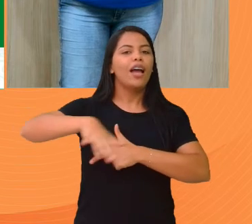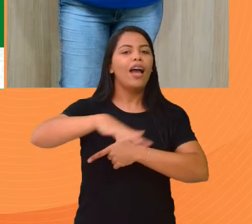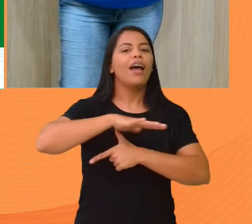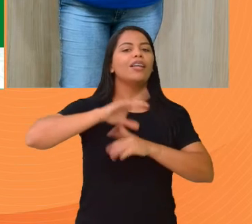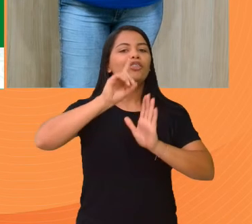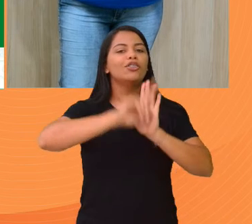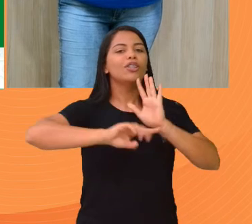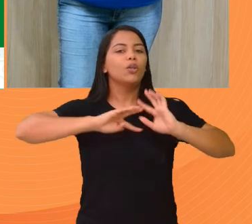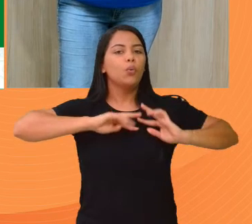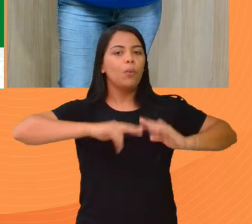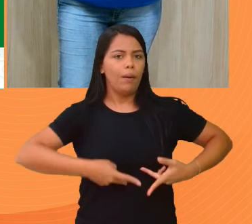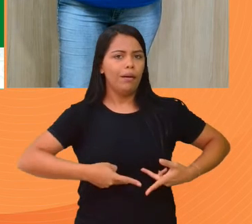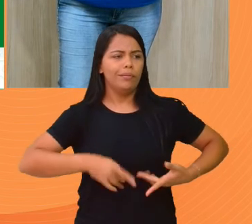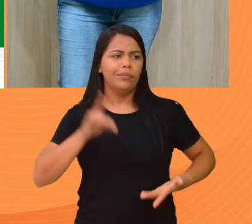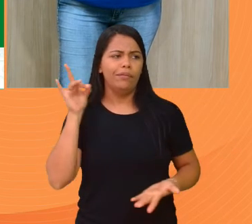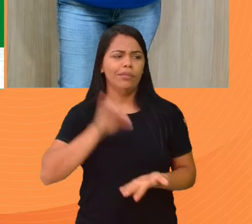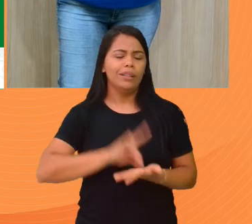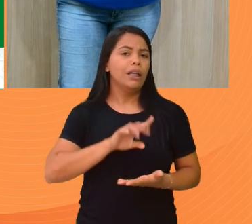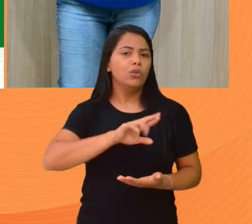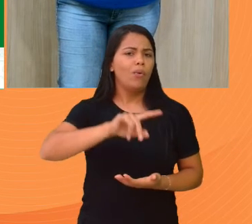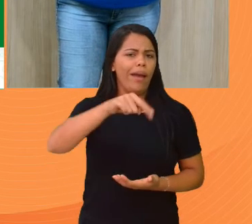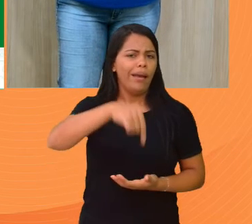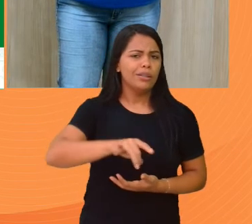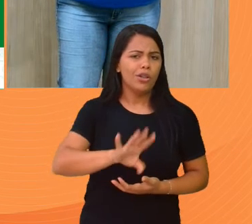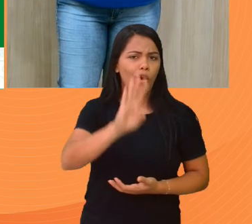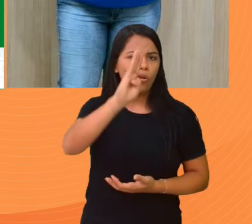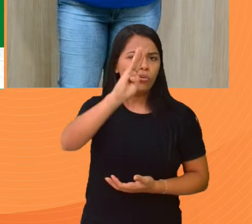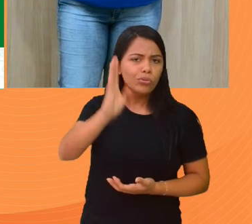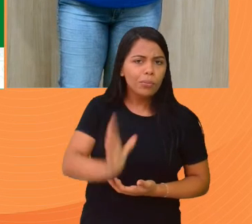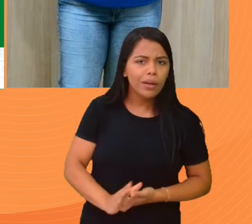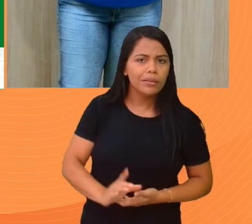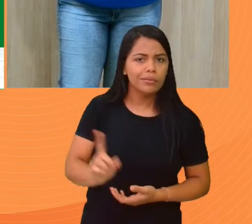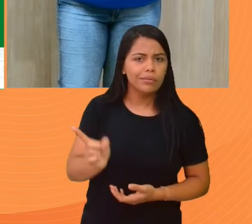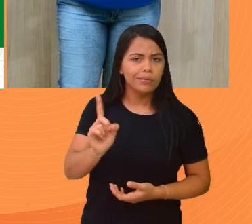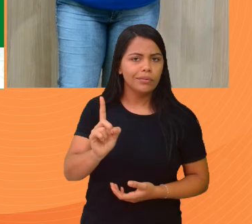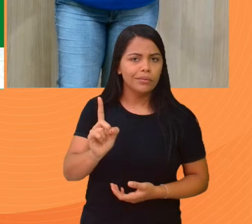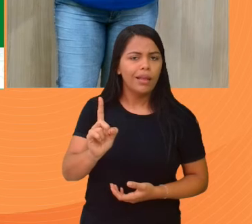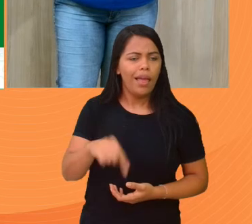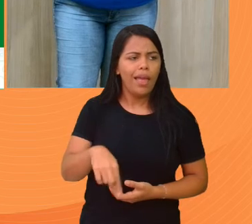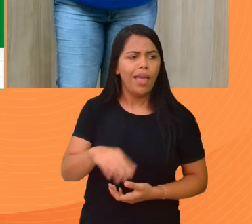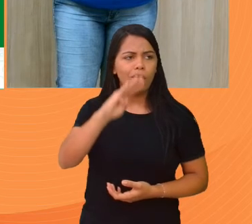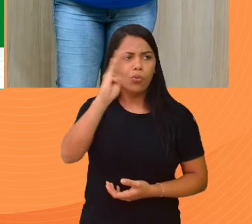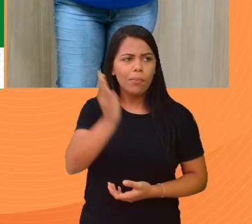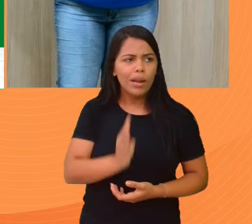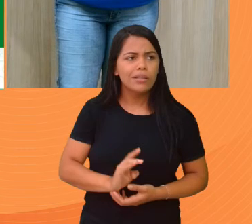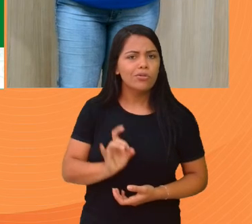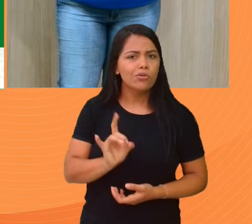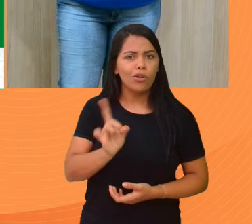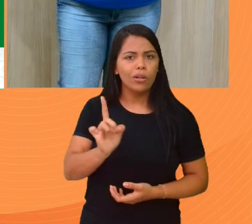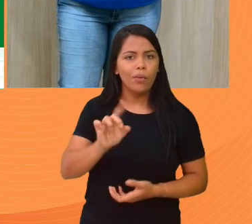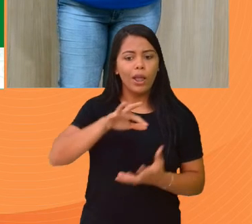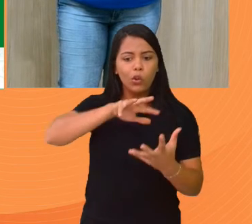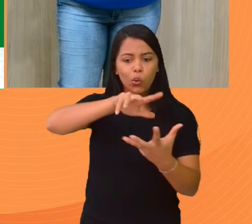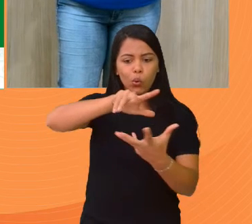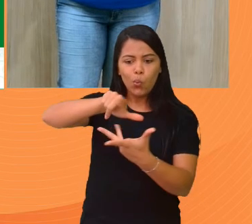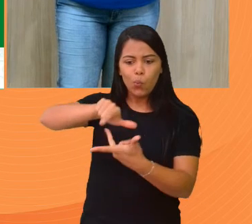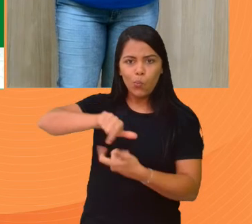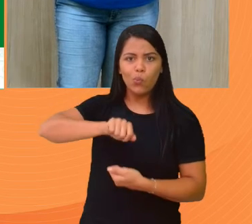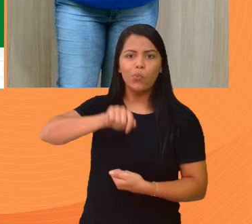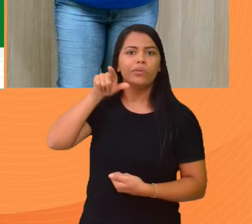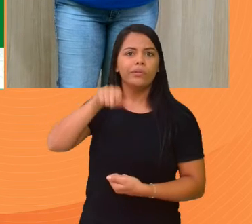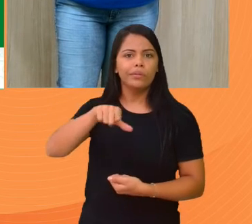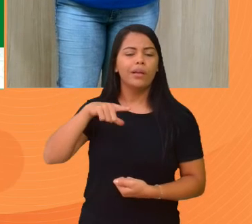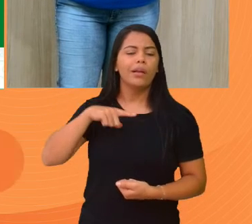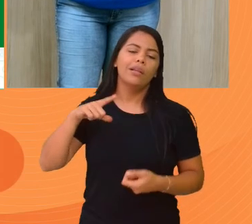no Brasil, que na verdade isso não é só no Brasil, mas no mundo inteiro, né? A sustentabilidade, ela está aí, né? Abrangendo